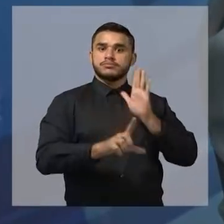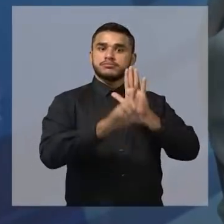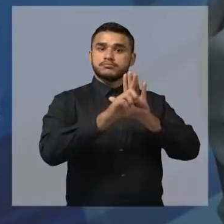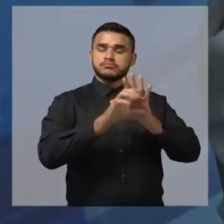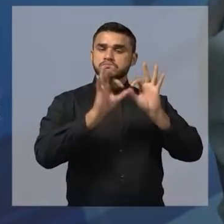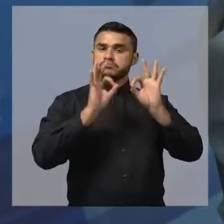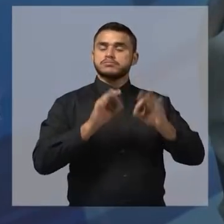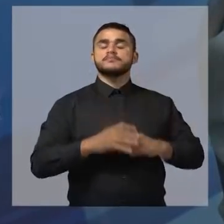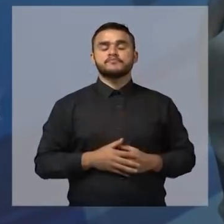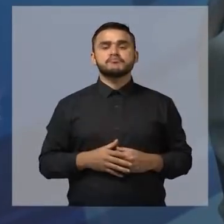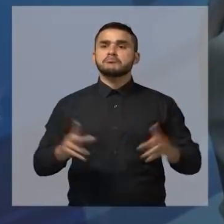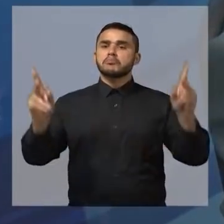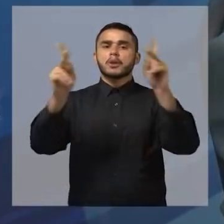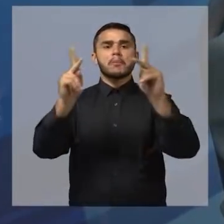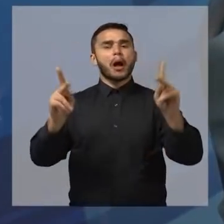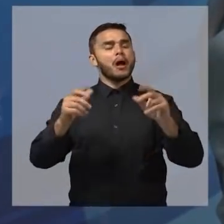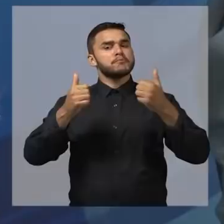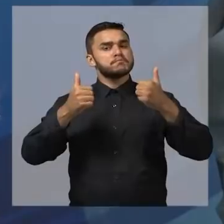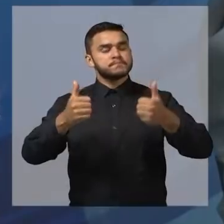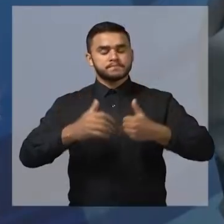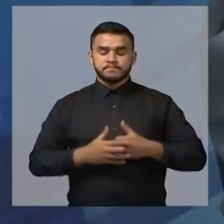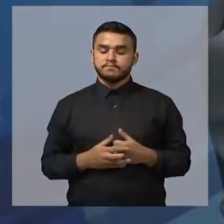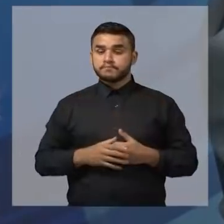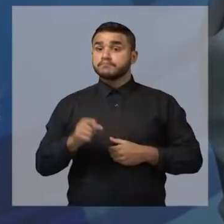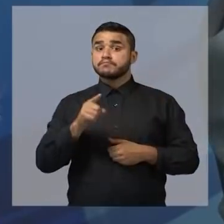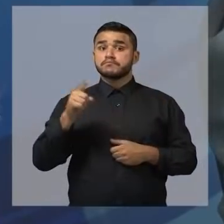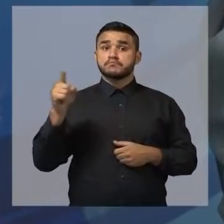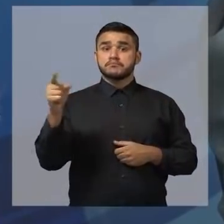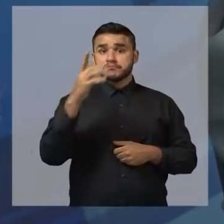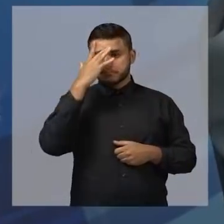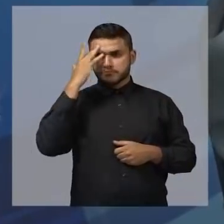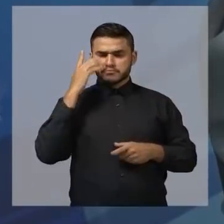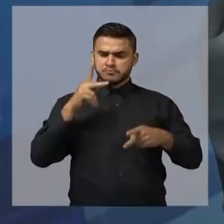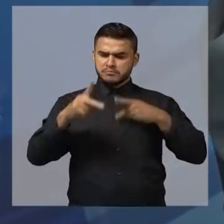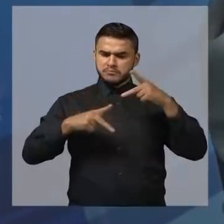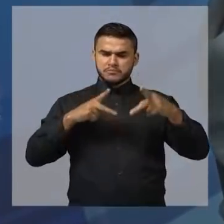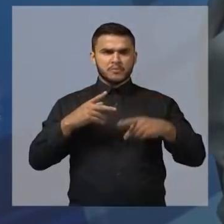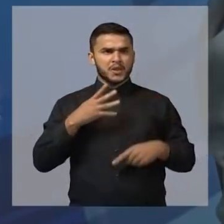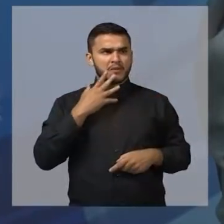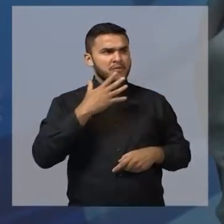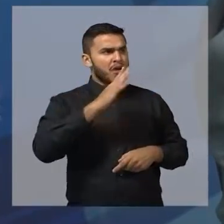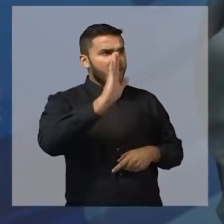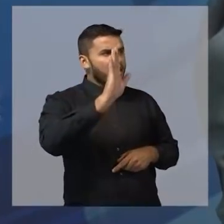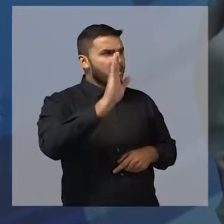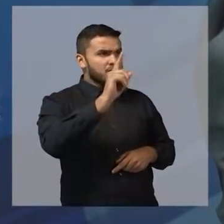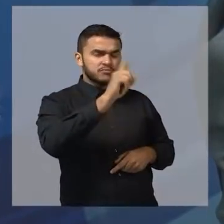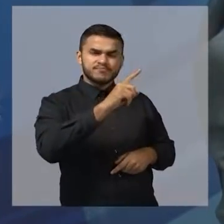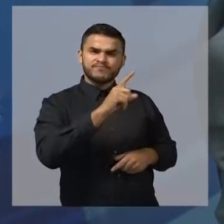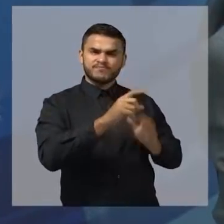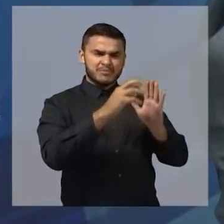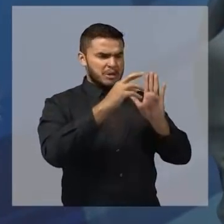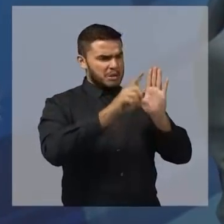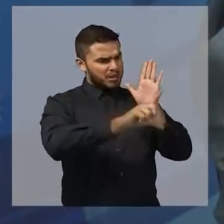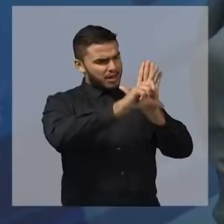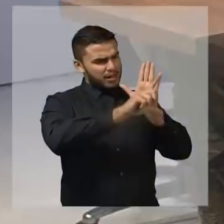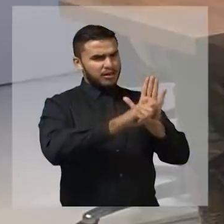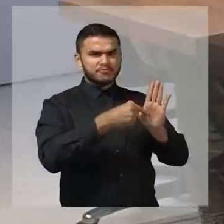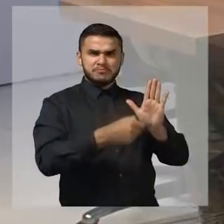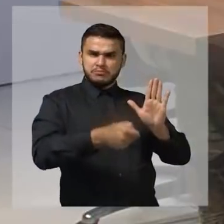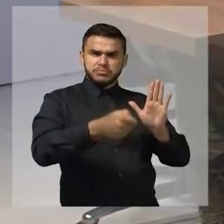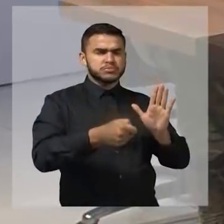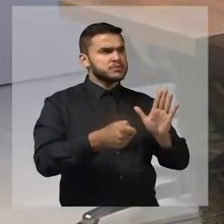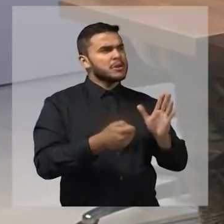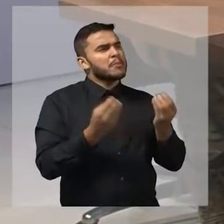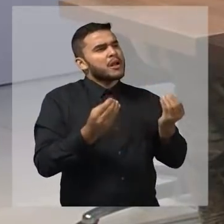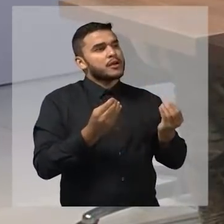estava estabelecida, os atenienses acharam as leis muito duras e chamaram outro legislador, Solon, um grande legislador,